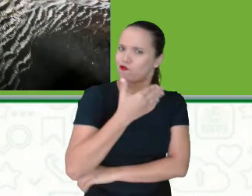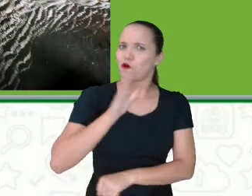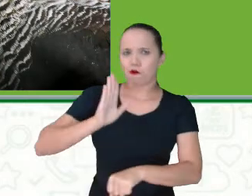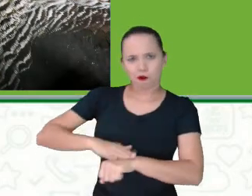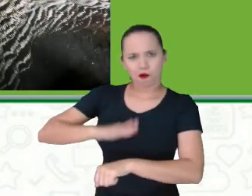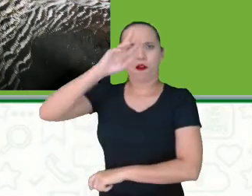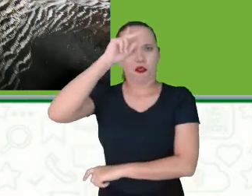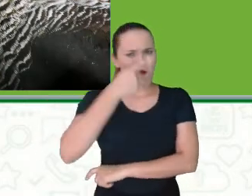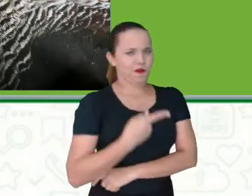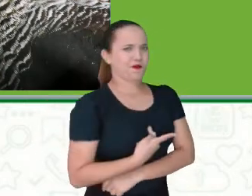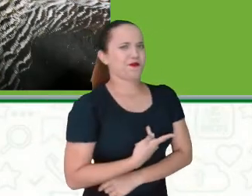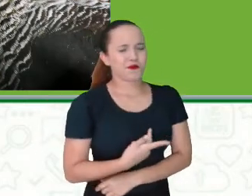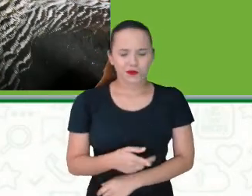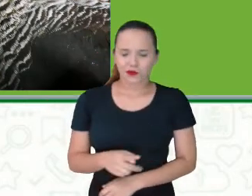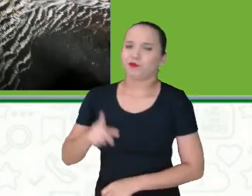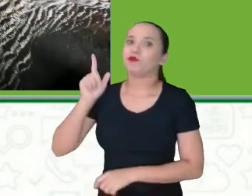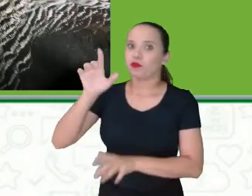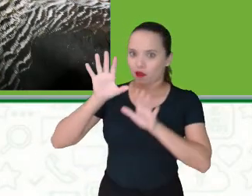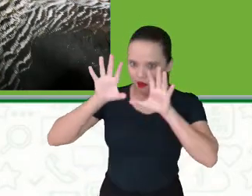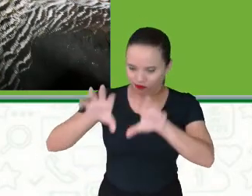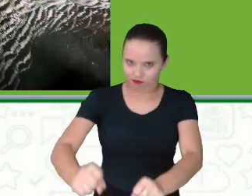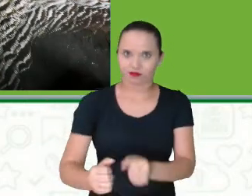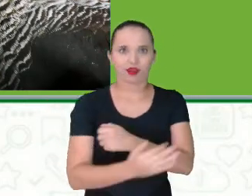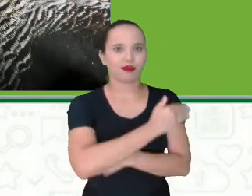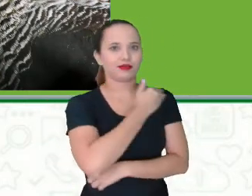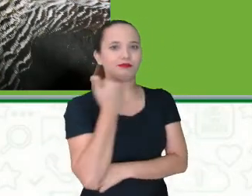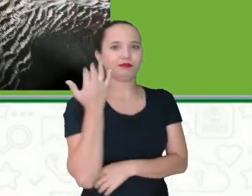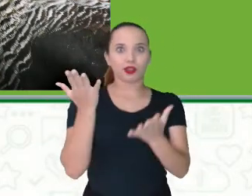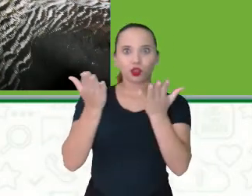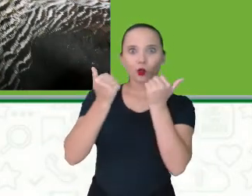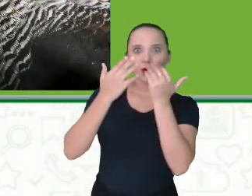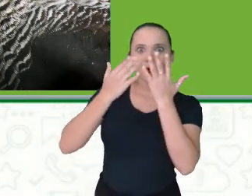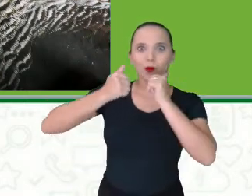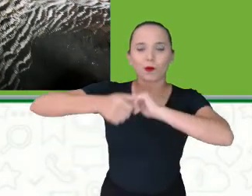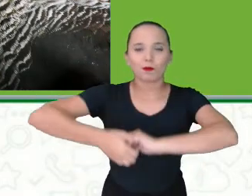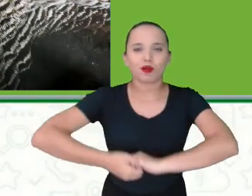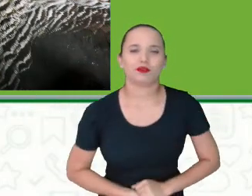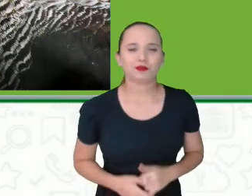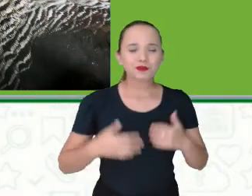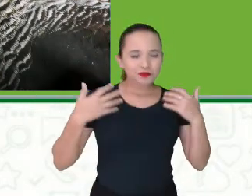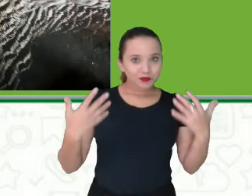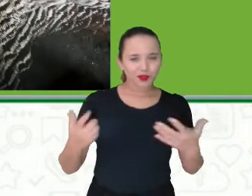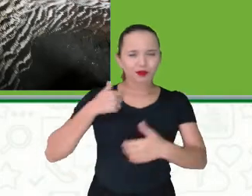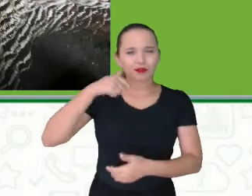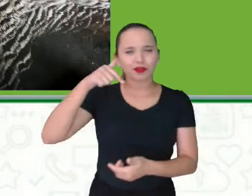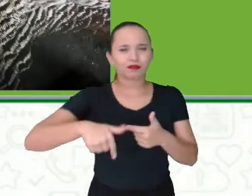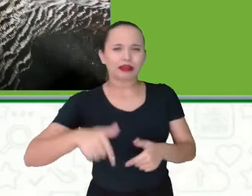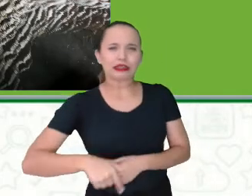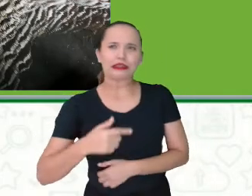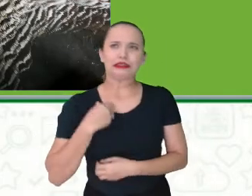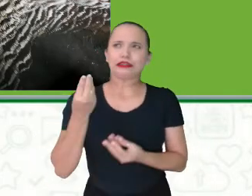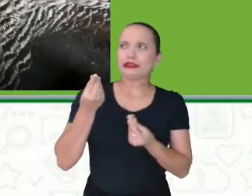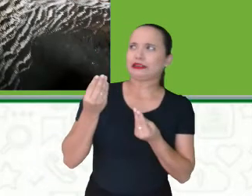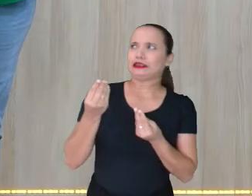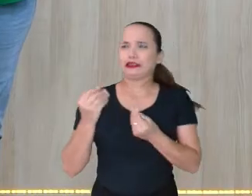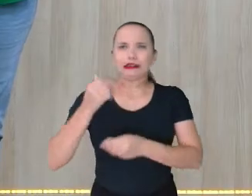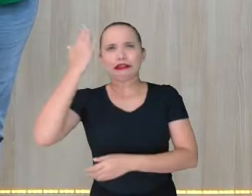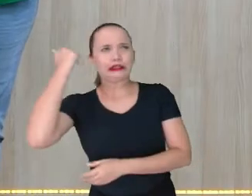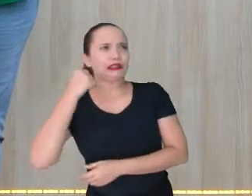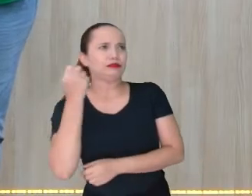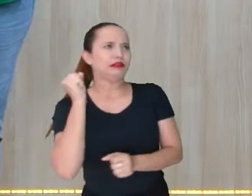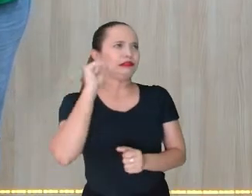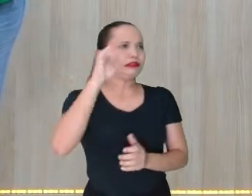homem. Carcará, pega, mata e come. Eu fiquei aqui, gente, numa indecisão, não sabia se eu falava,